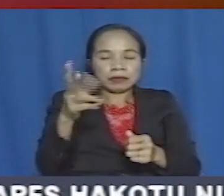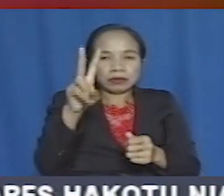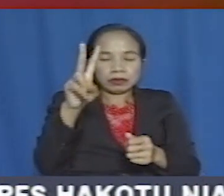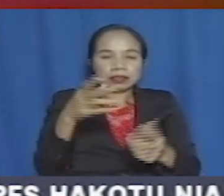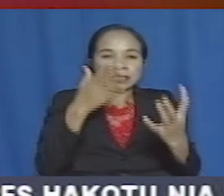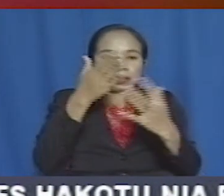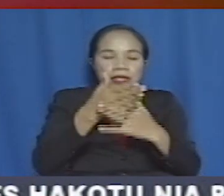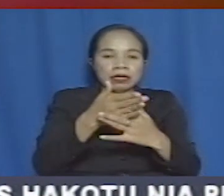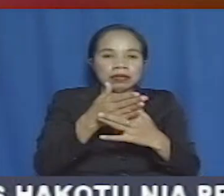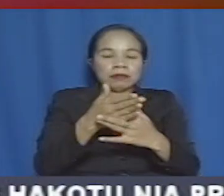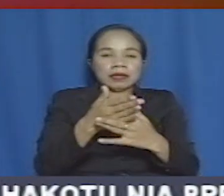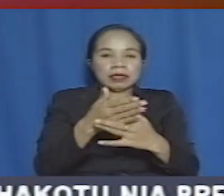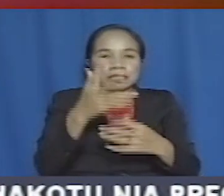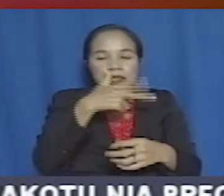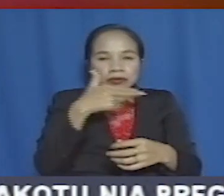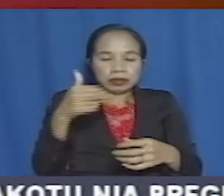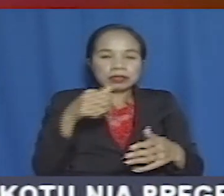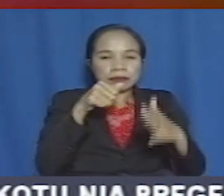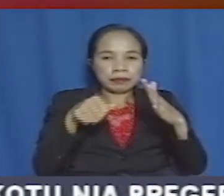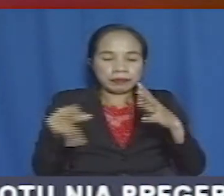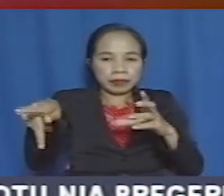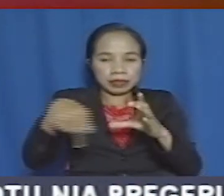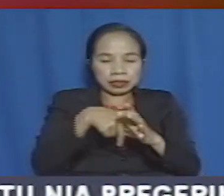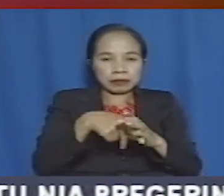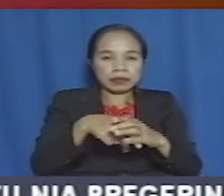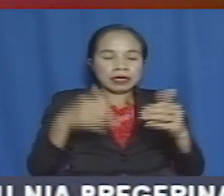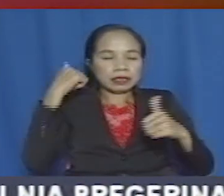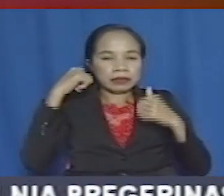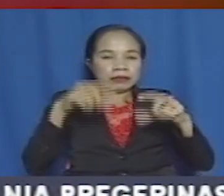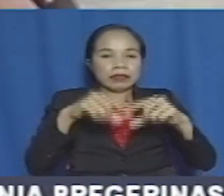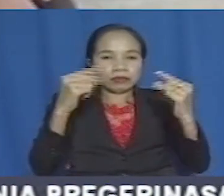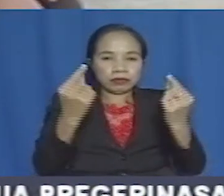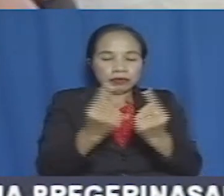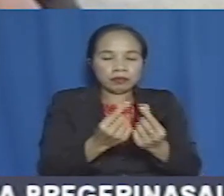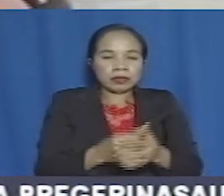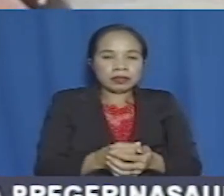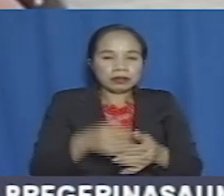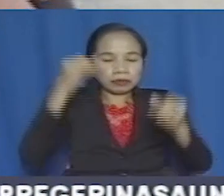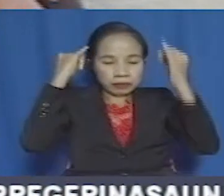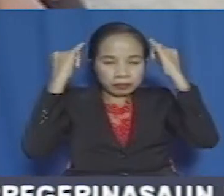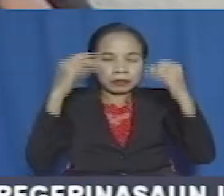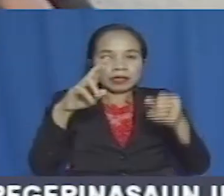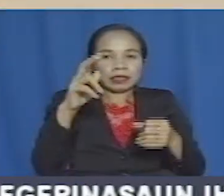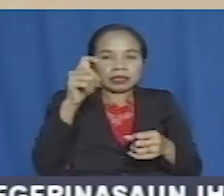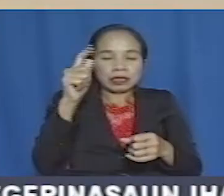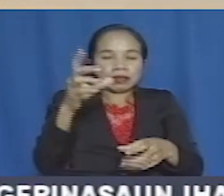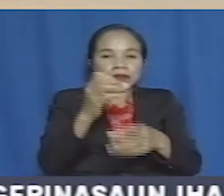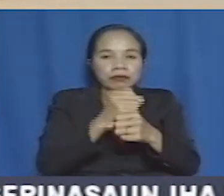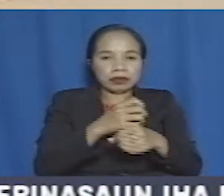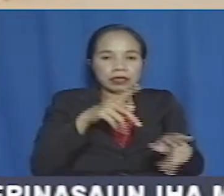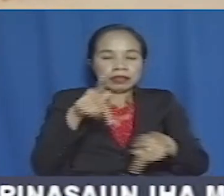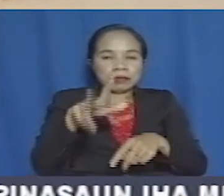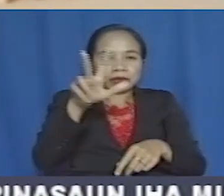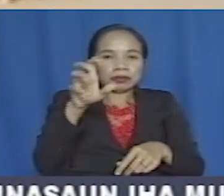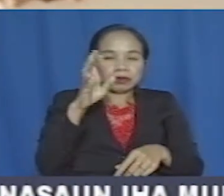tama ilegal e a território Indonésia onde participa e atividade artes marciais. Tur informação na Bertatele recolha, cidadão